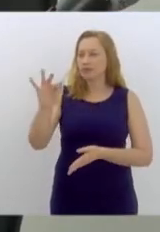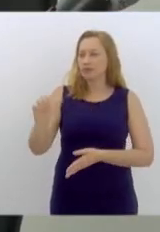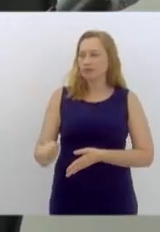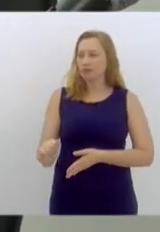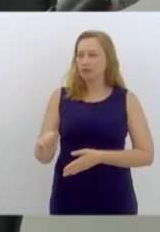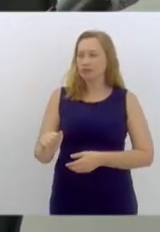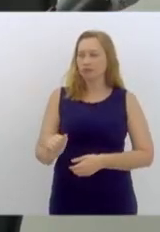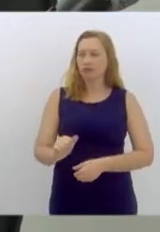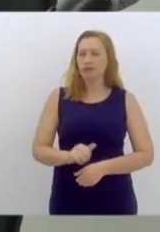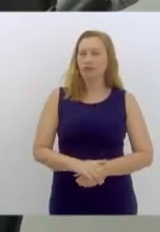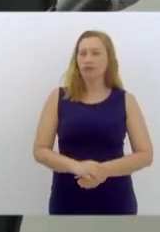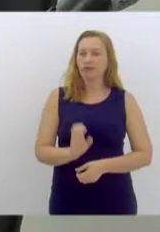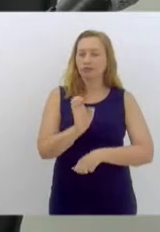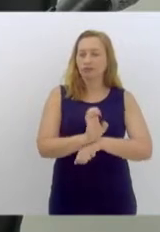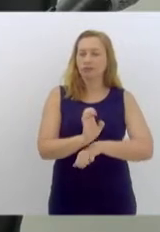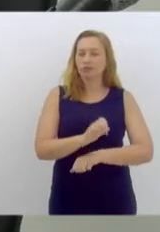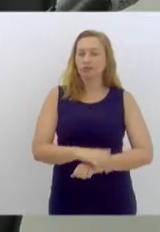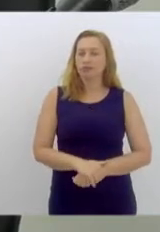Estado.